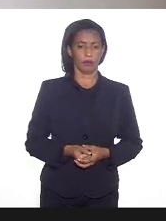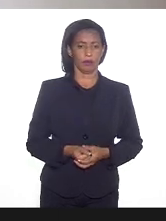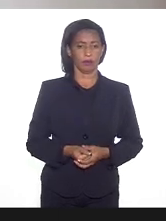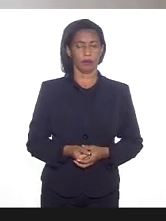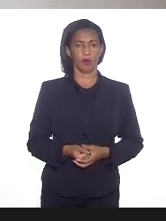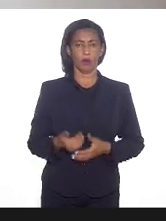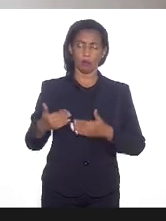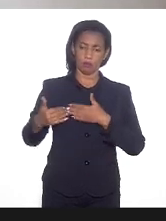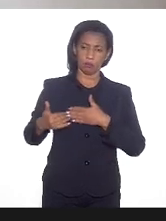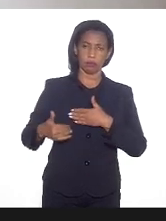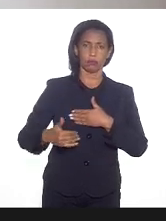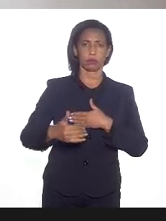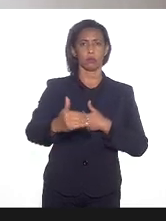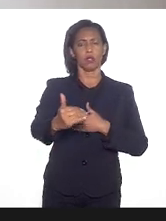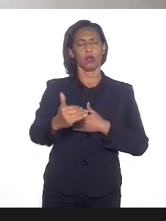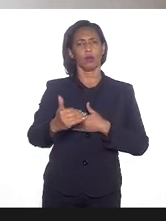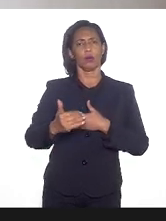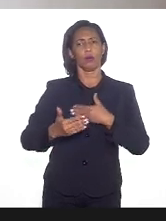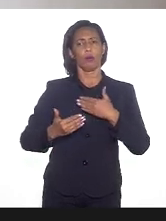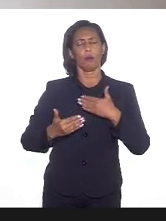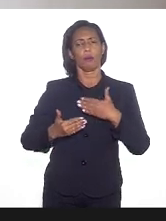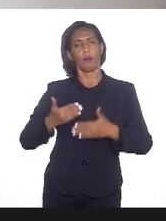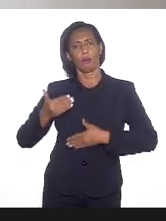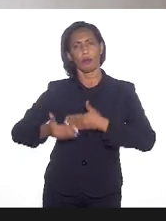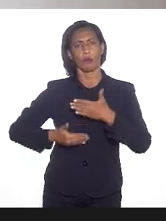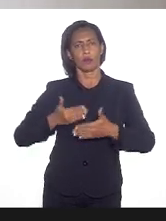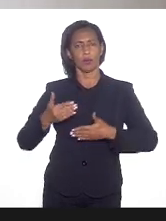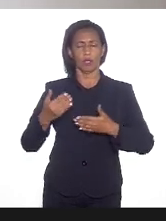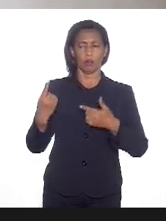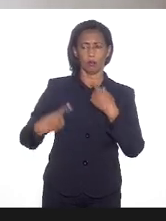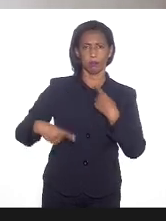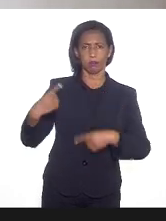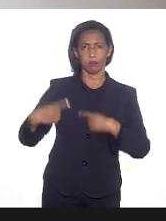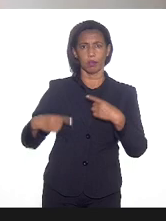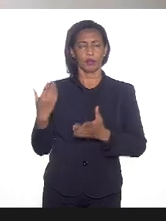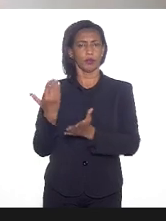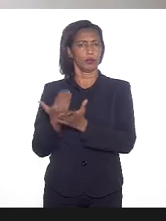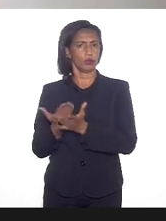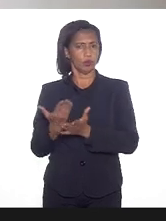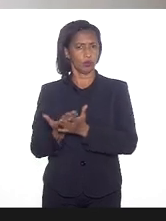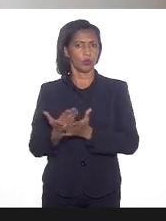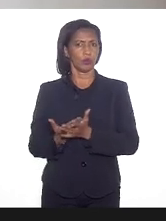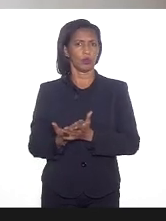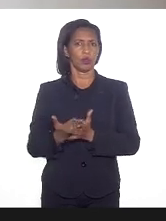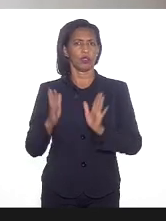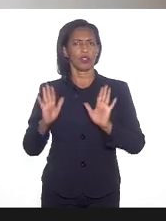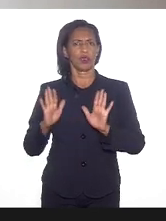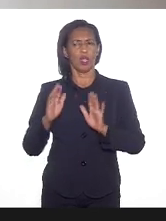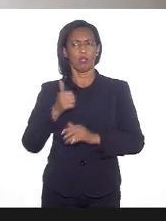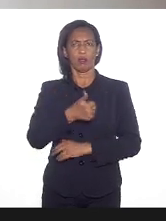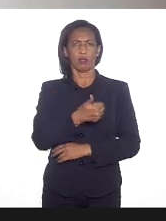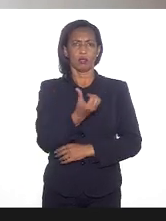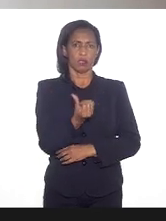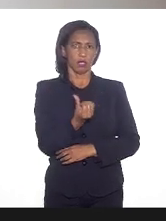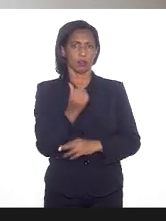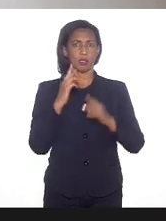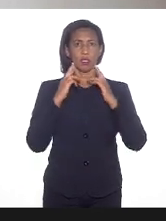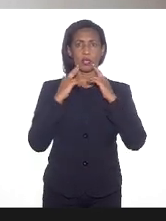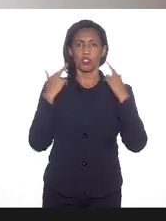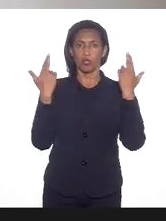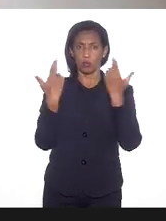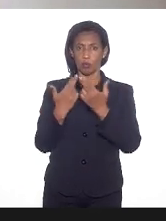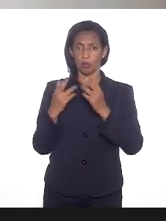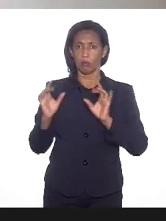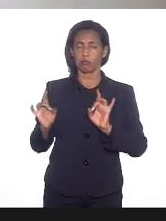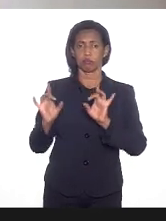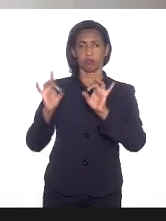num longo processo de debates, de estudos. Realizamos 16 reuniões ordinárias